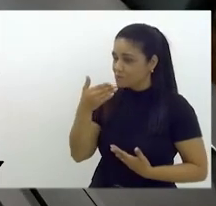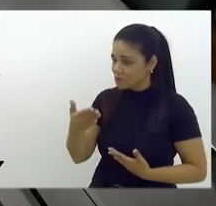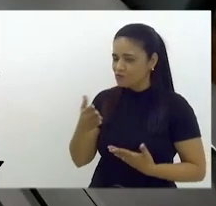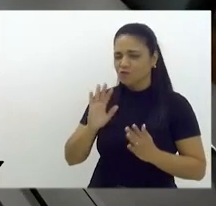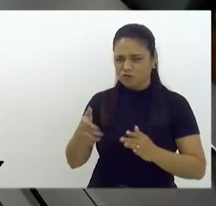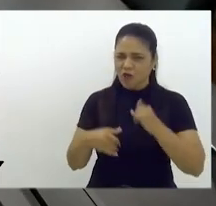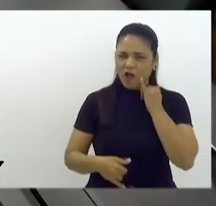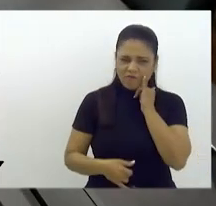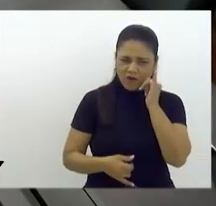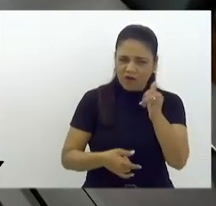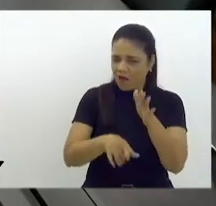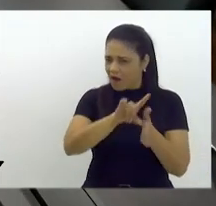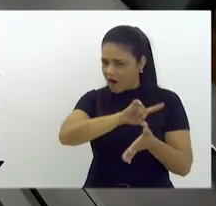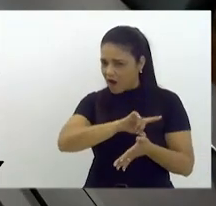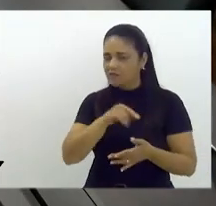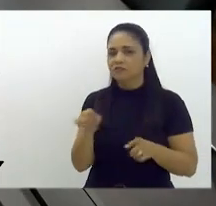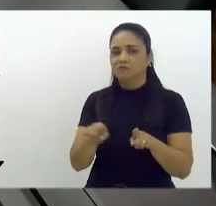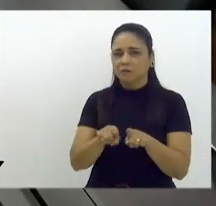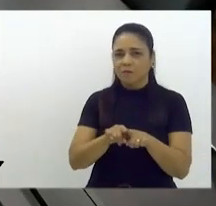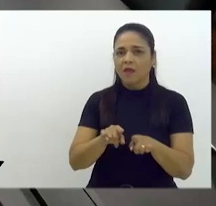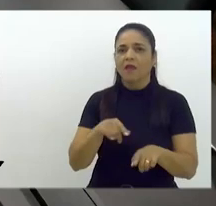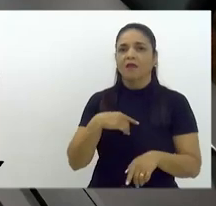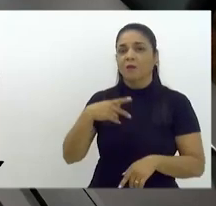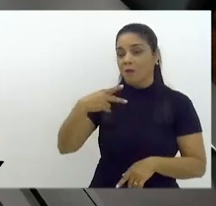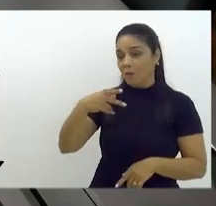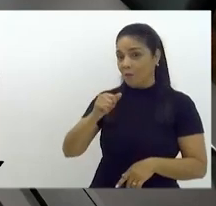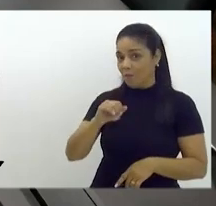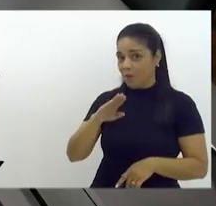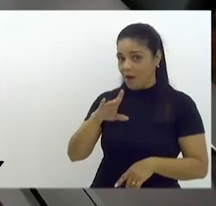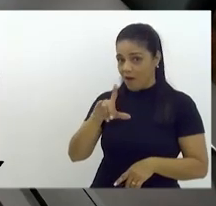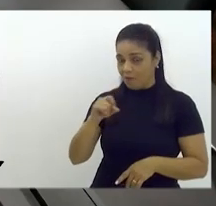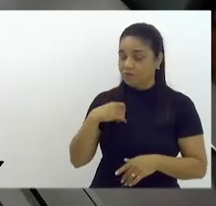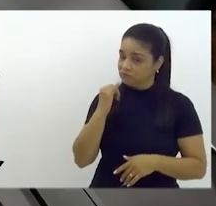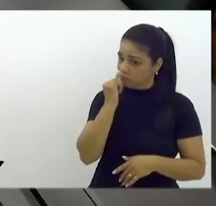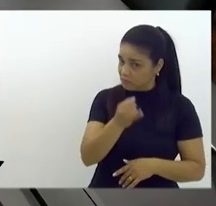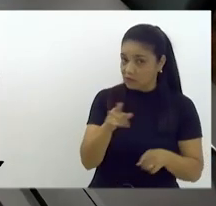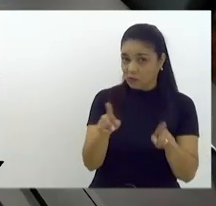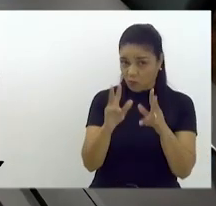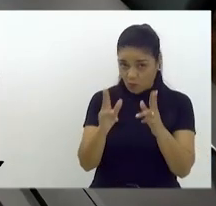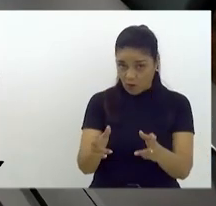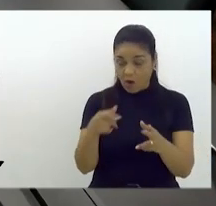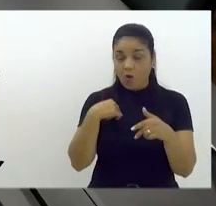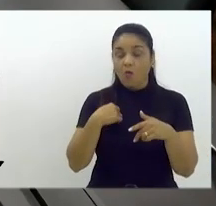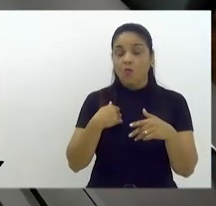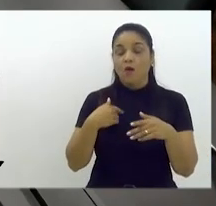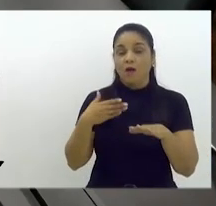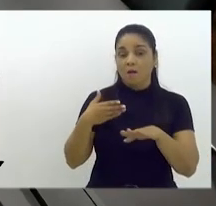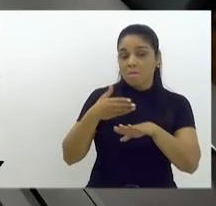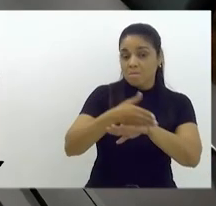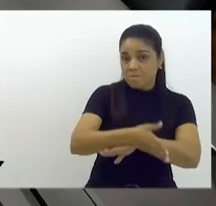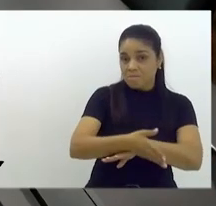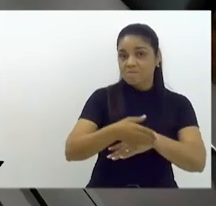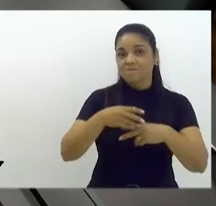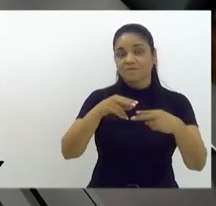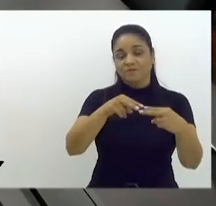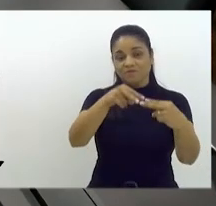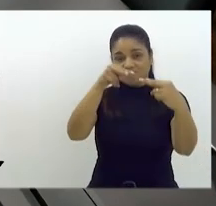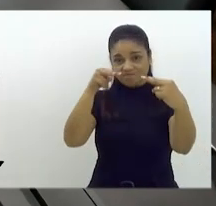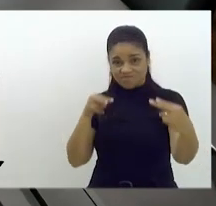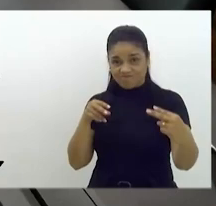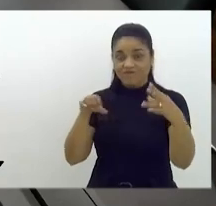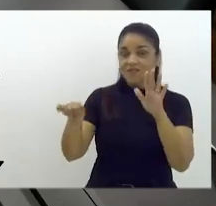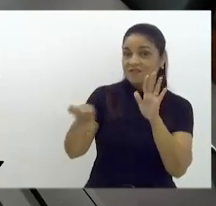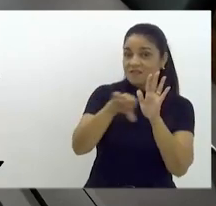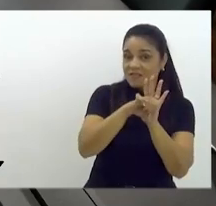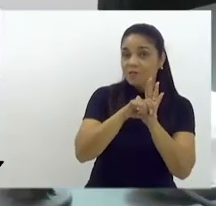o próprio Dr Pablo Sartori também já falou que porta de entrada para os crimes cibernéticos acaba sendo a delegacia